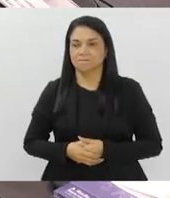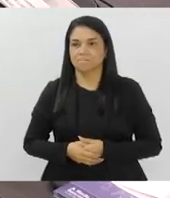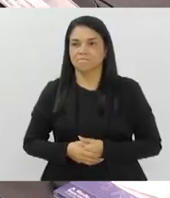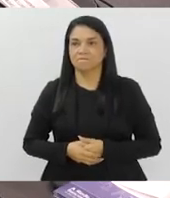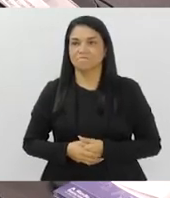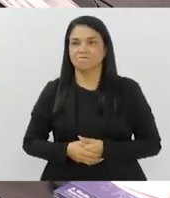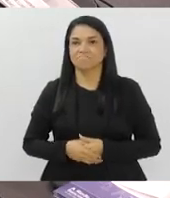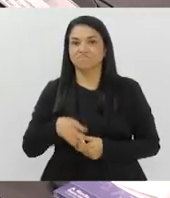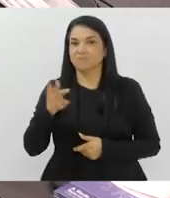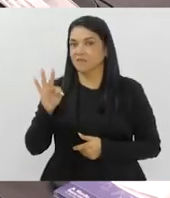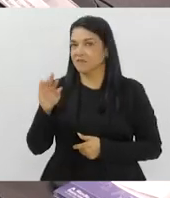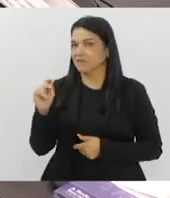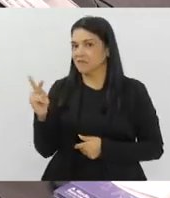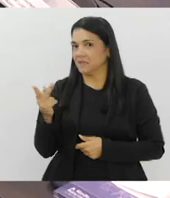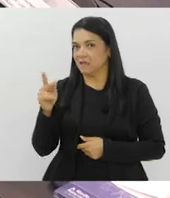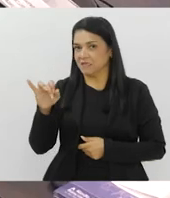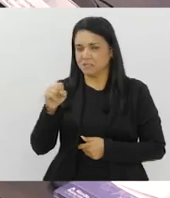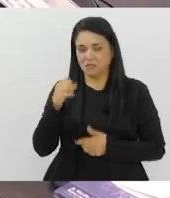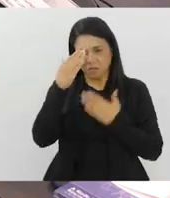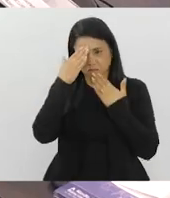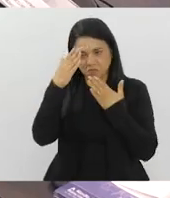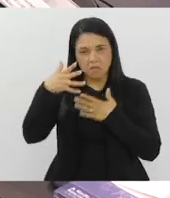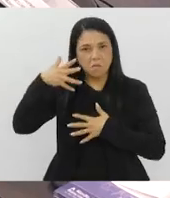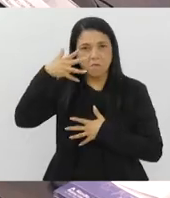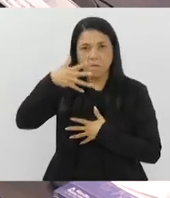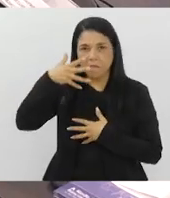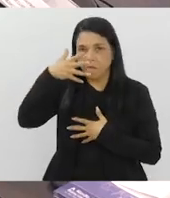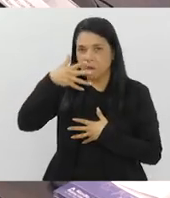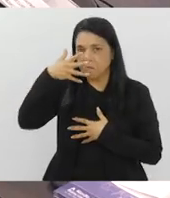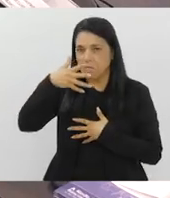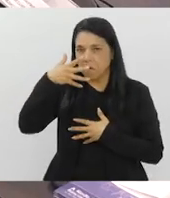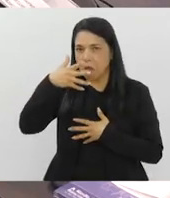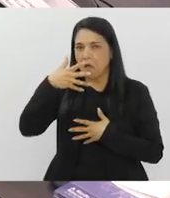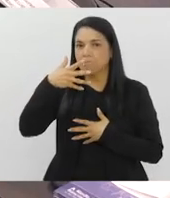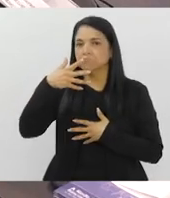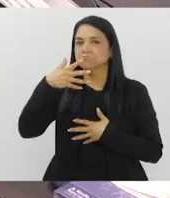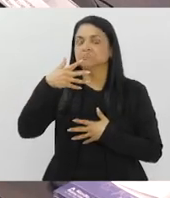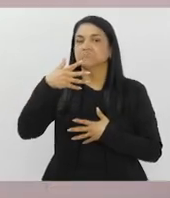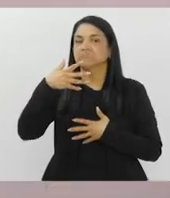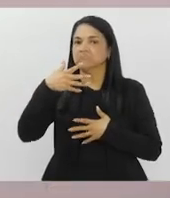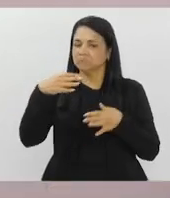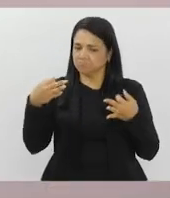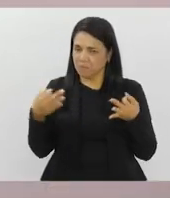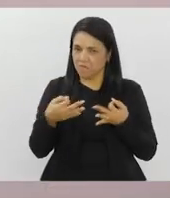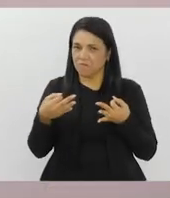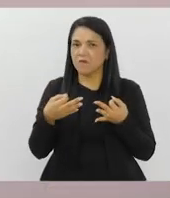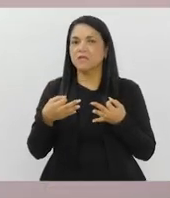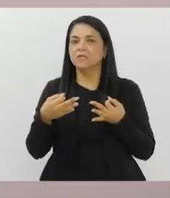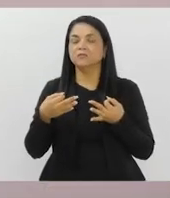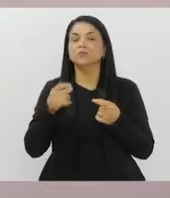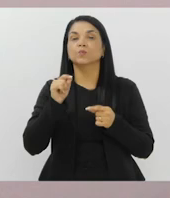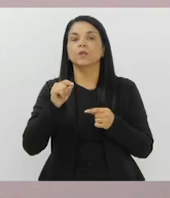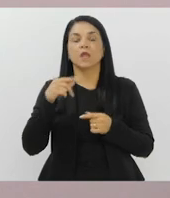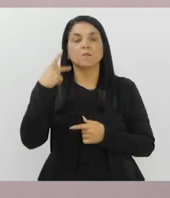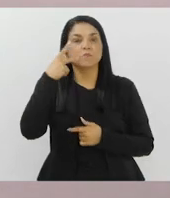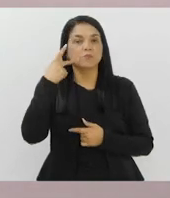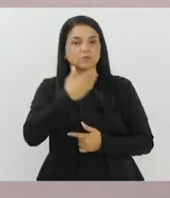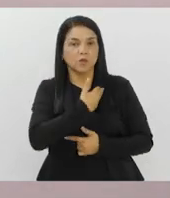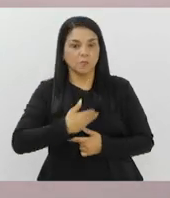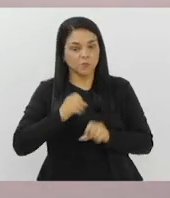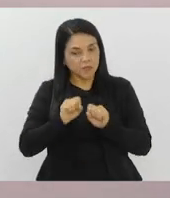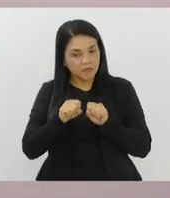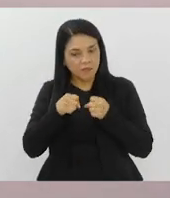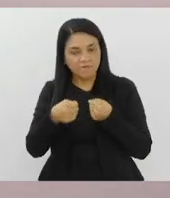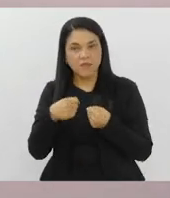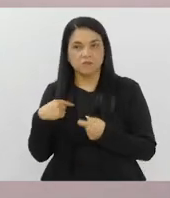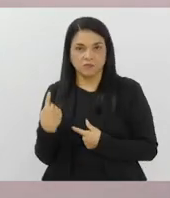Nossa, Thaís, muito obrigada pela sua fala, uma fala muito comprometida com o que é a política pública que a gente defende,